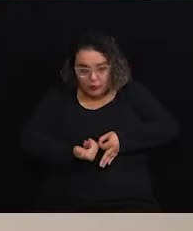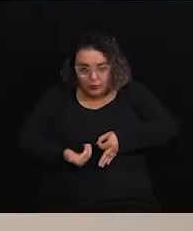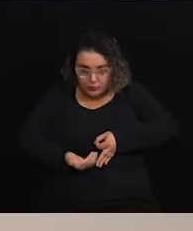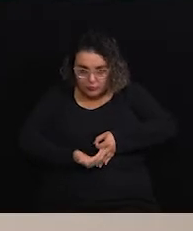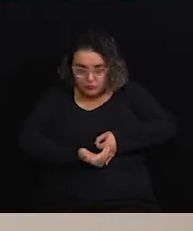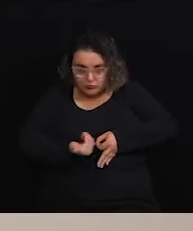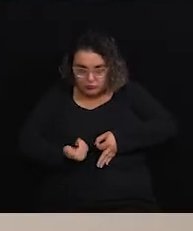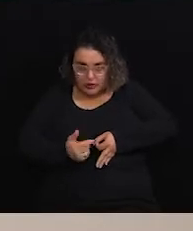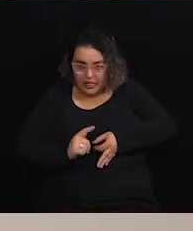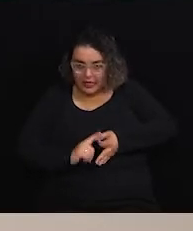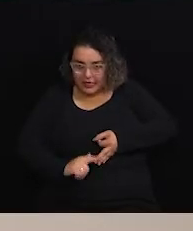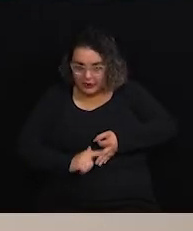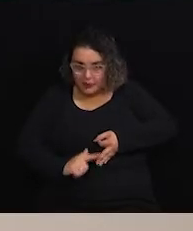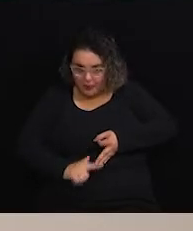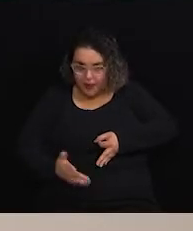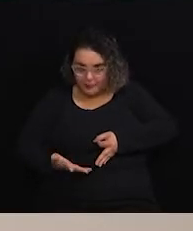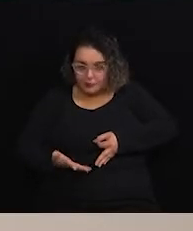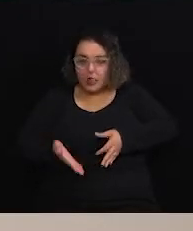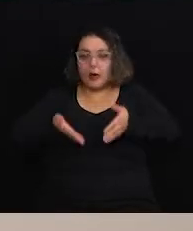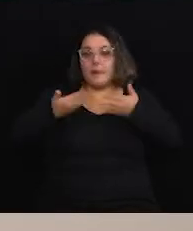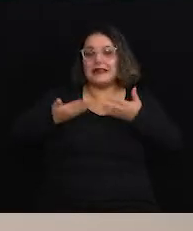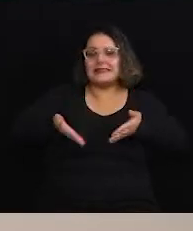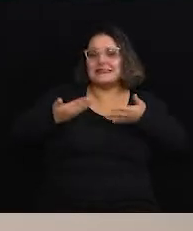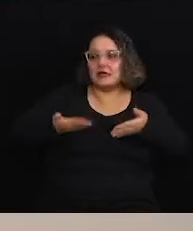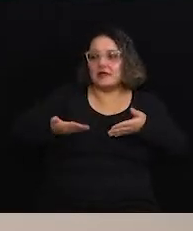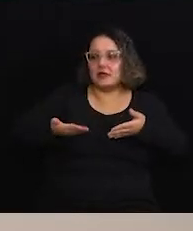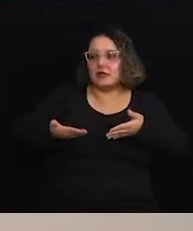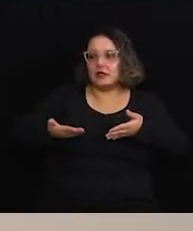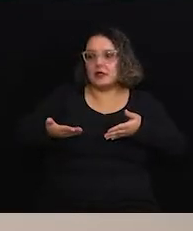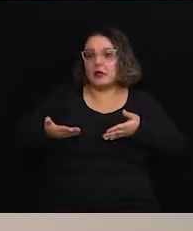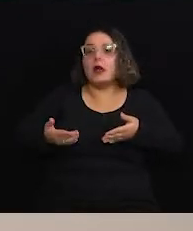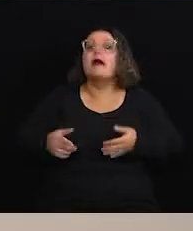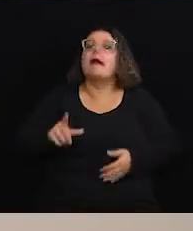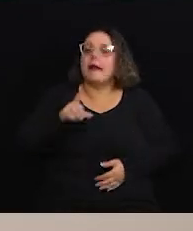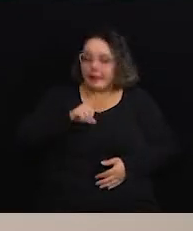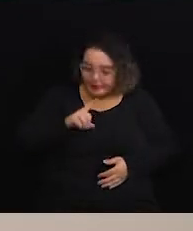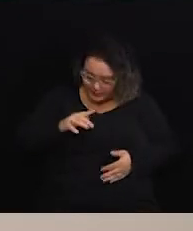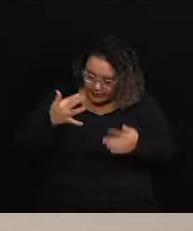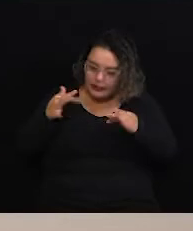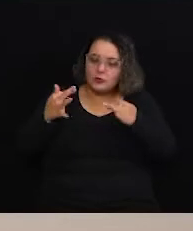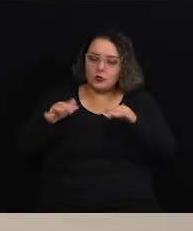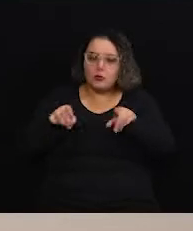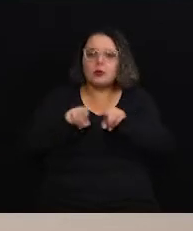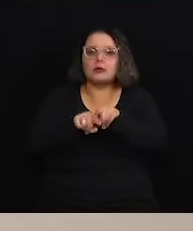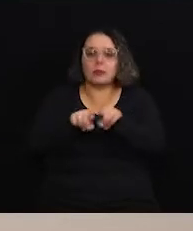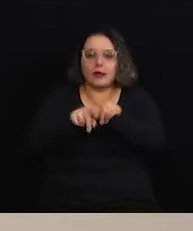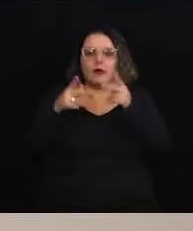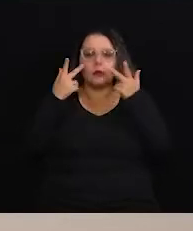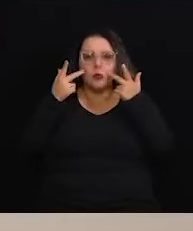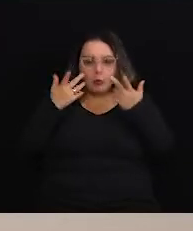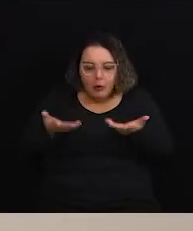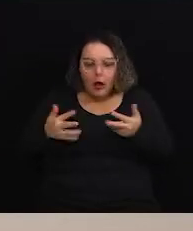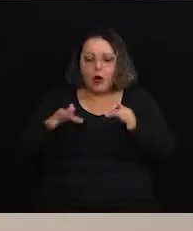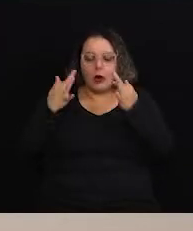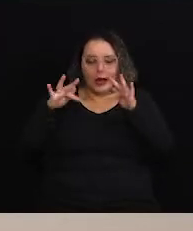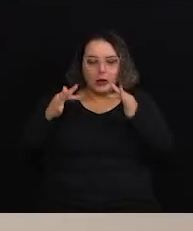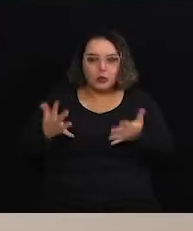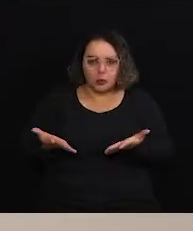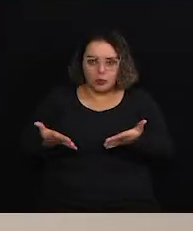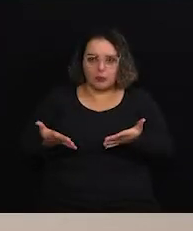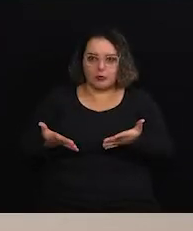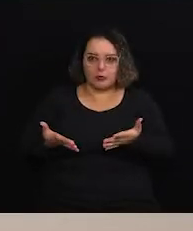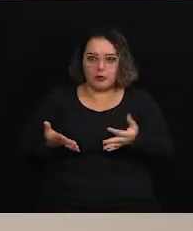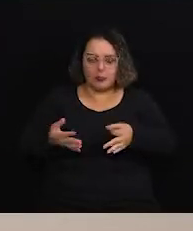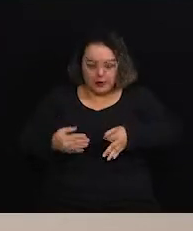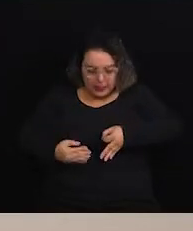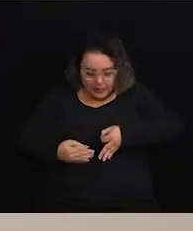que costuma ter uma endometriose mais leve. Não que ela não possa gerar muita dor, mas, assim, que seja uma doença num estádio menos